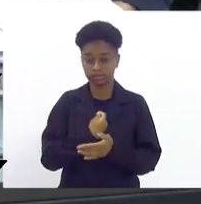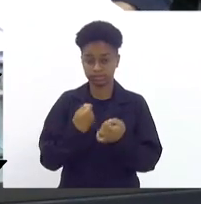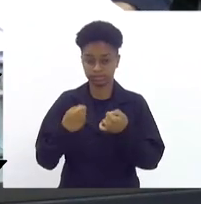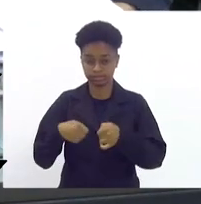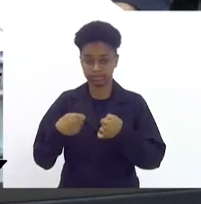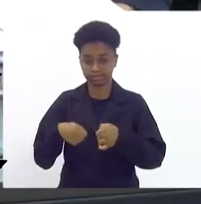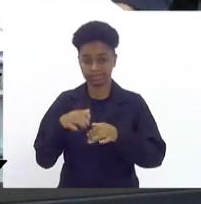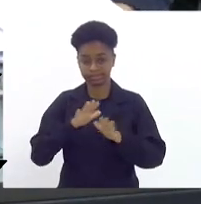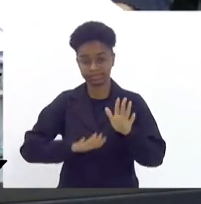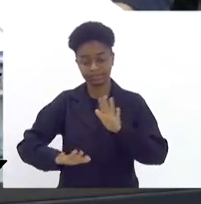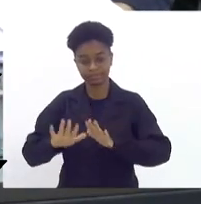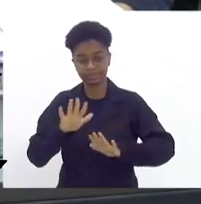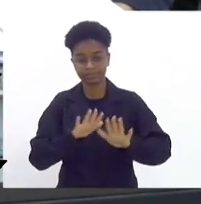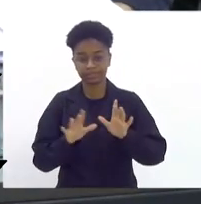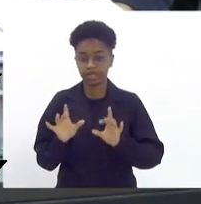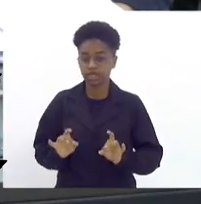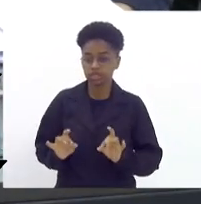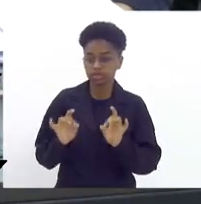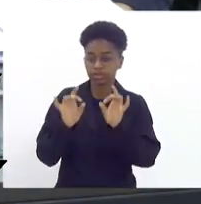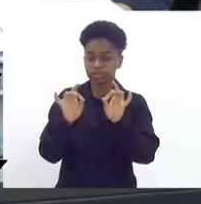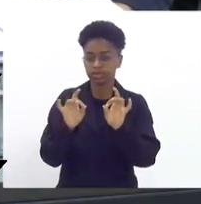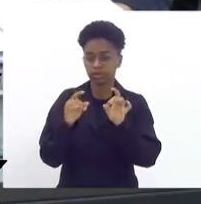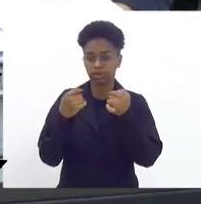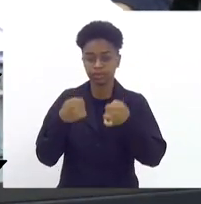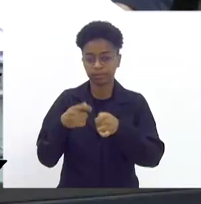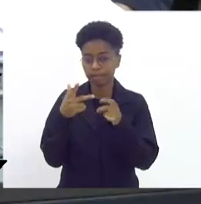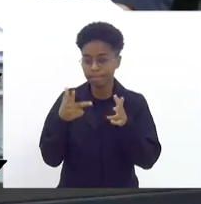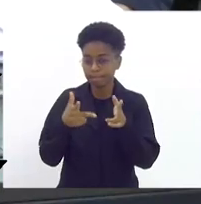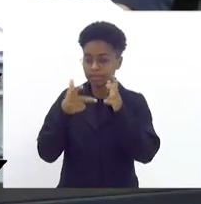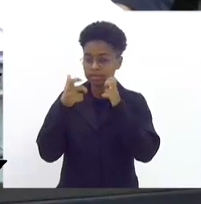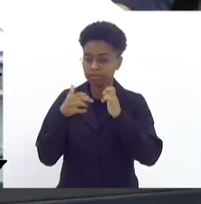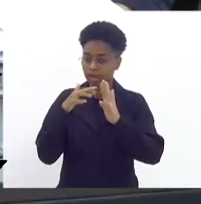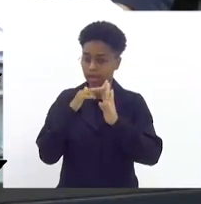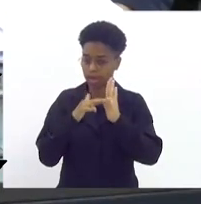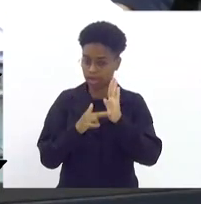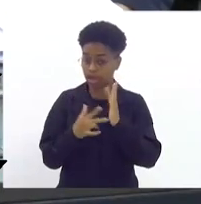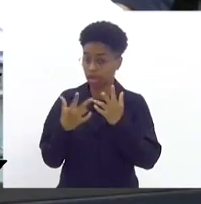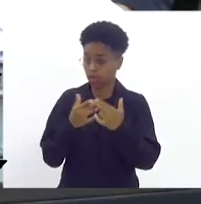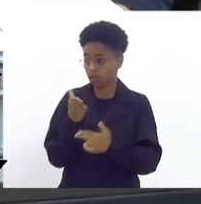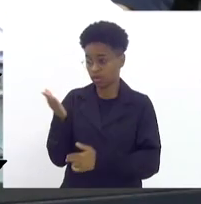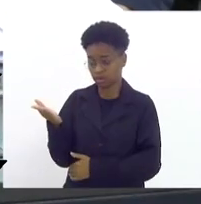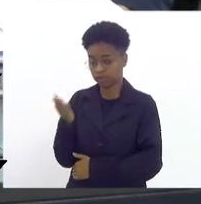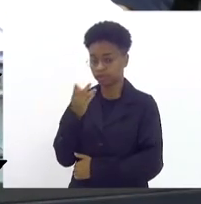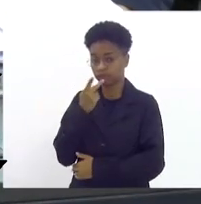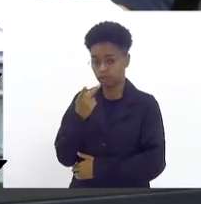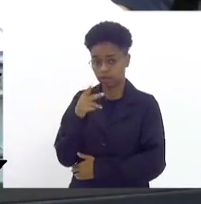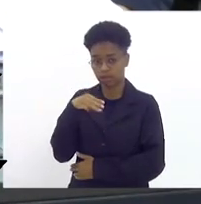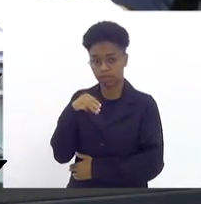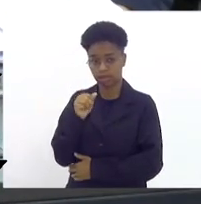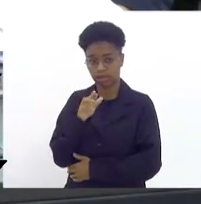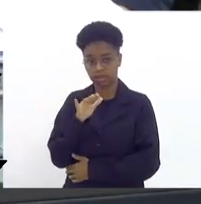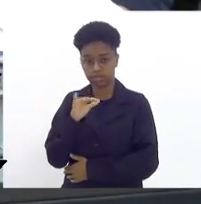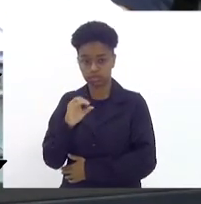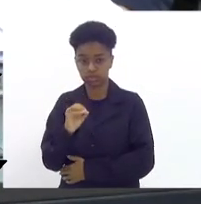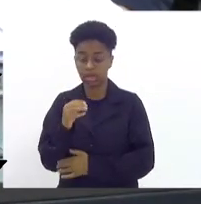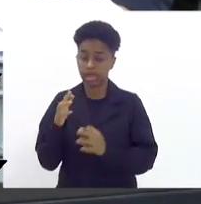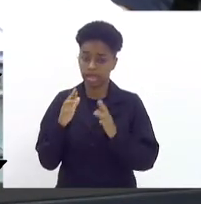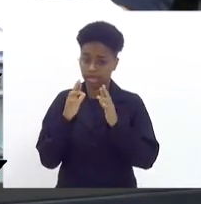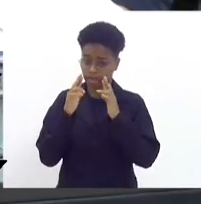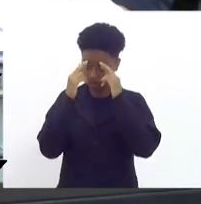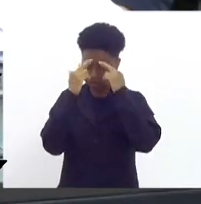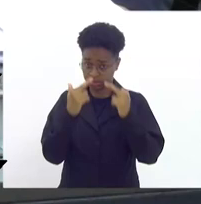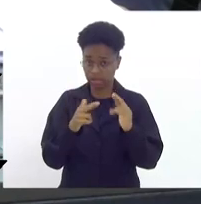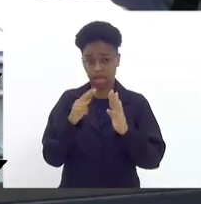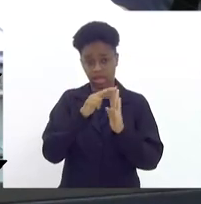cuidado todo especial em observar as normas, como disse muito bem o deputado Márcio Galberto, a norma culta,